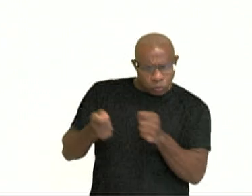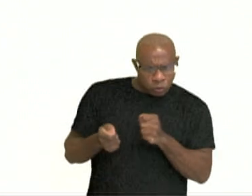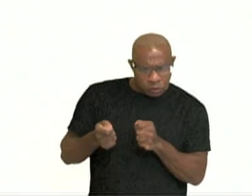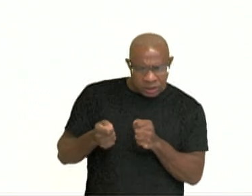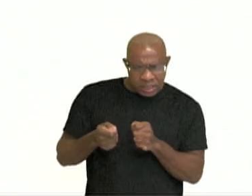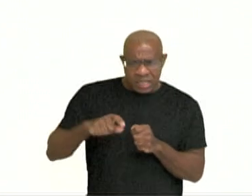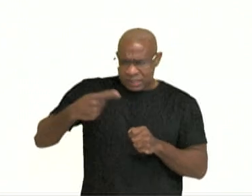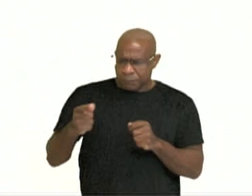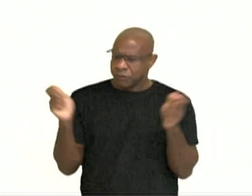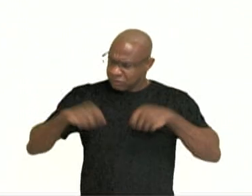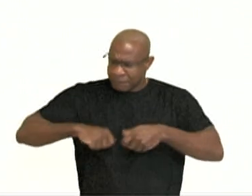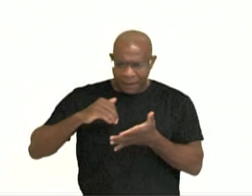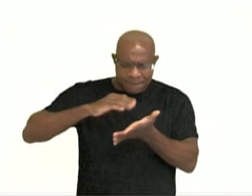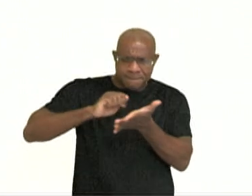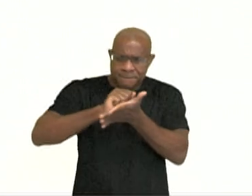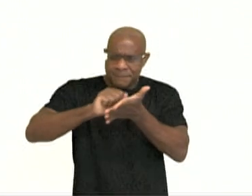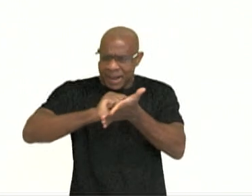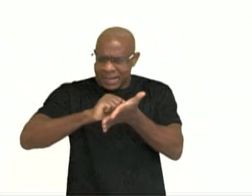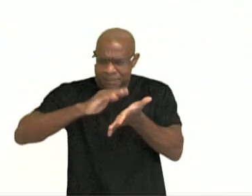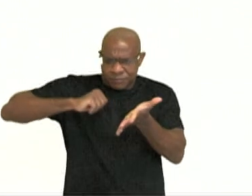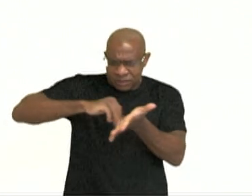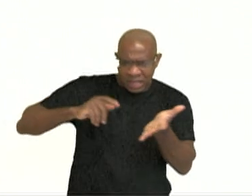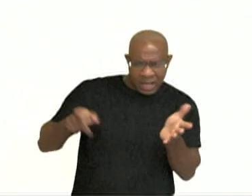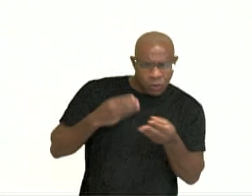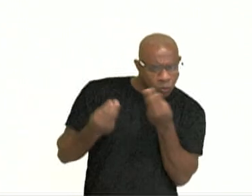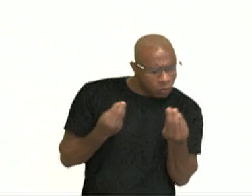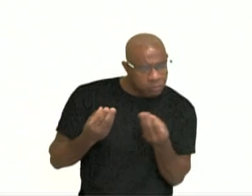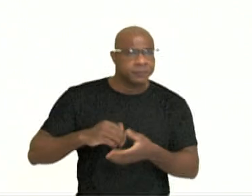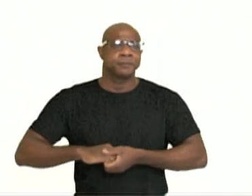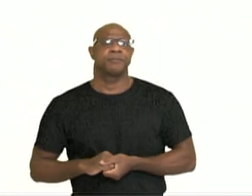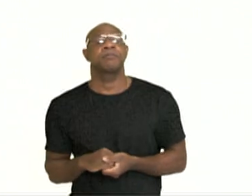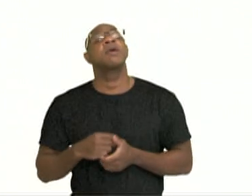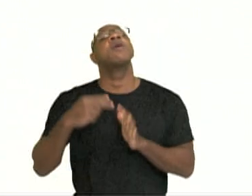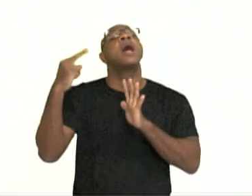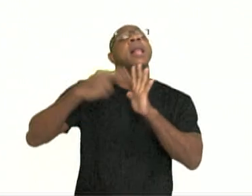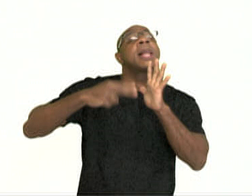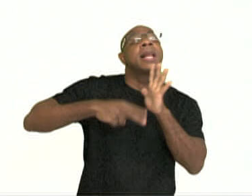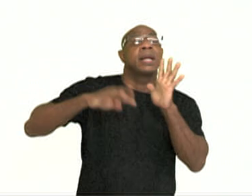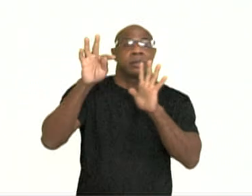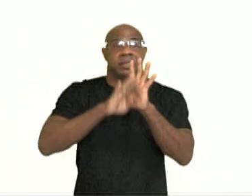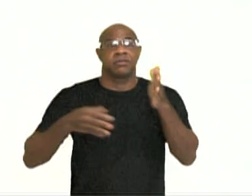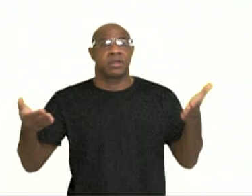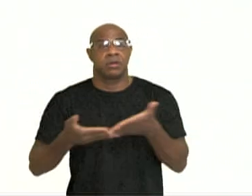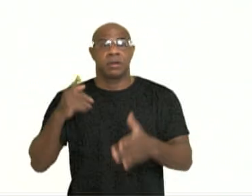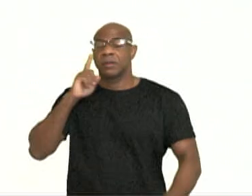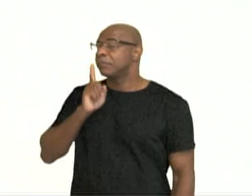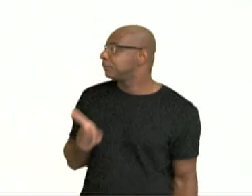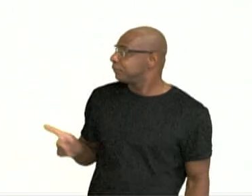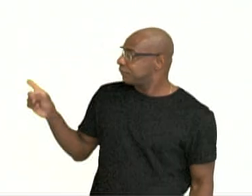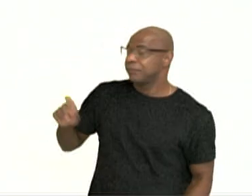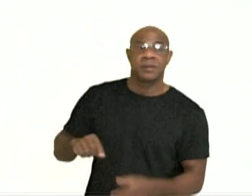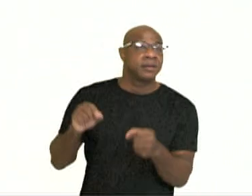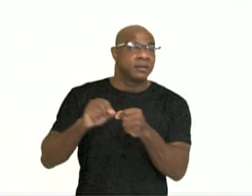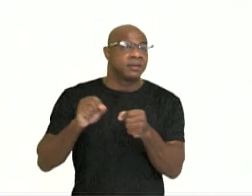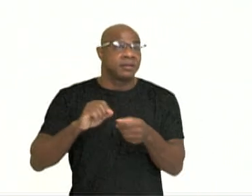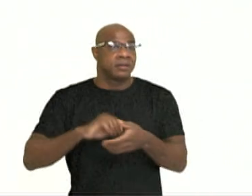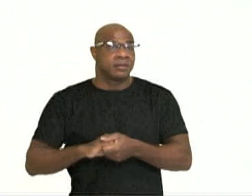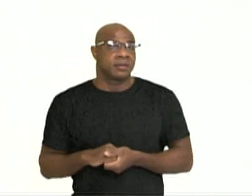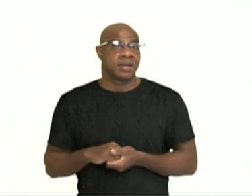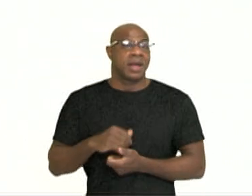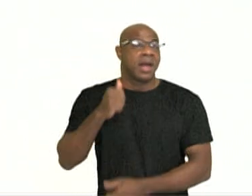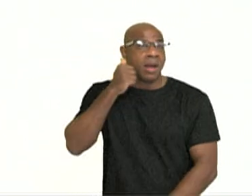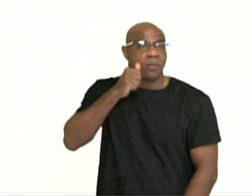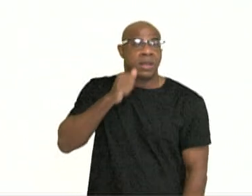colegas, converse sobre o assunto. Vamos ler um texto publicado, então, na revista Capitolina, feito por Fernanda